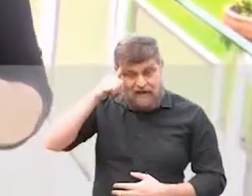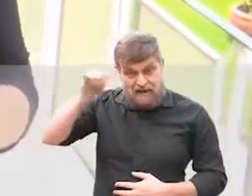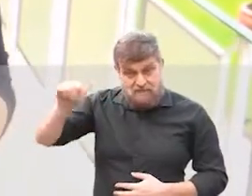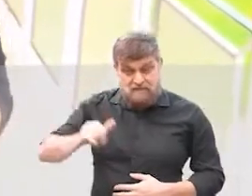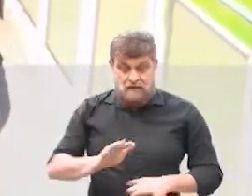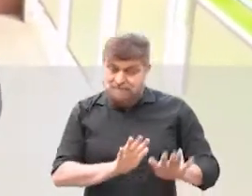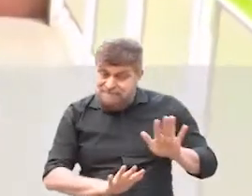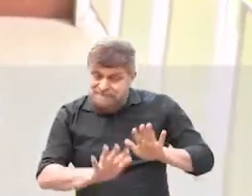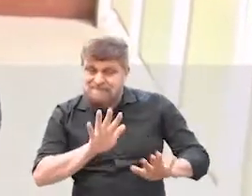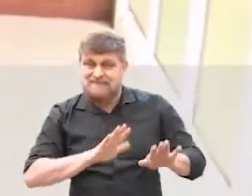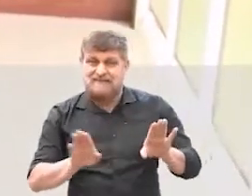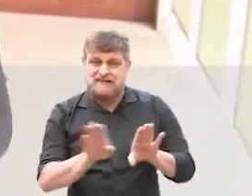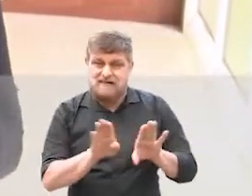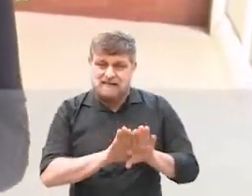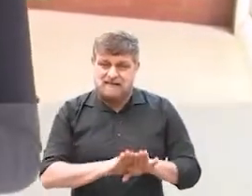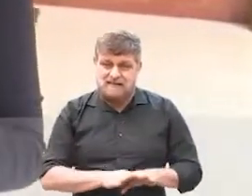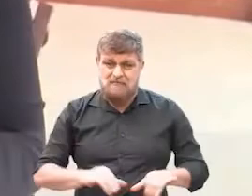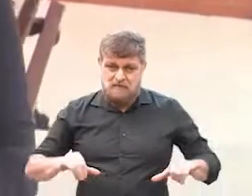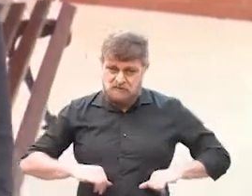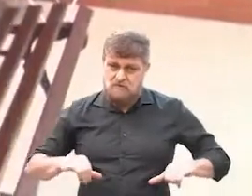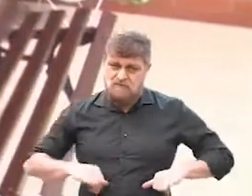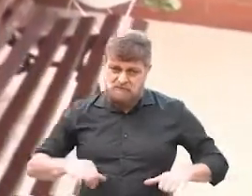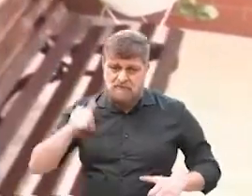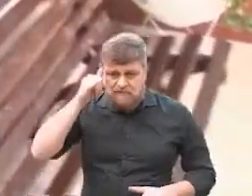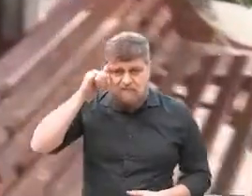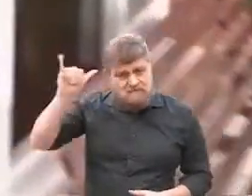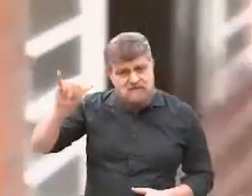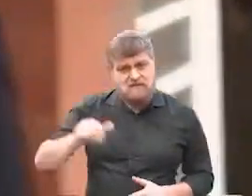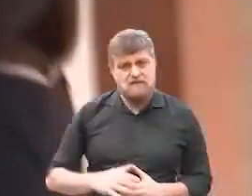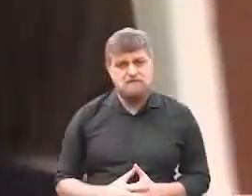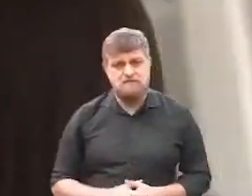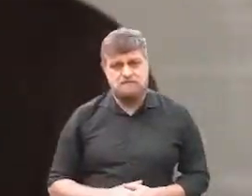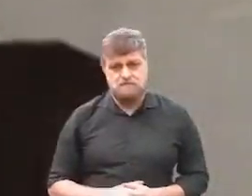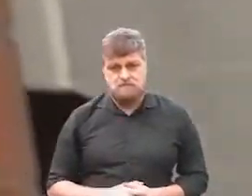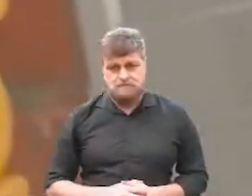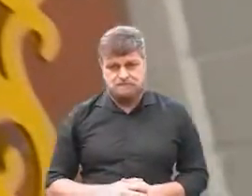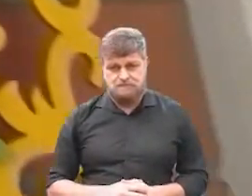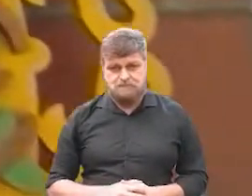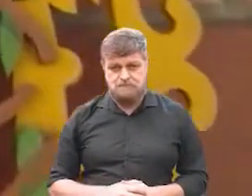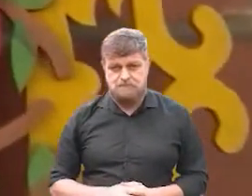evitar transtornos e prevenir casos de negligência contra idosos.